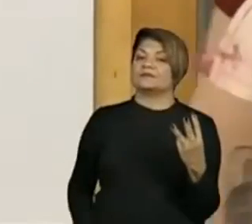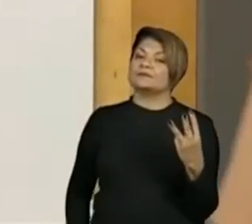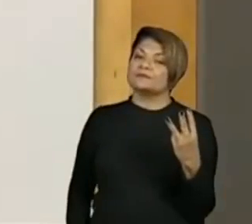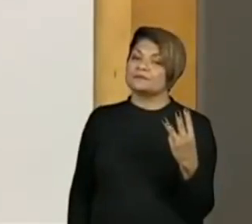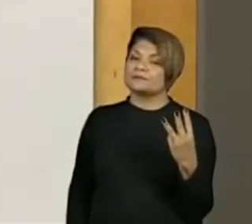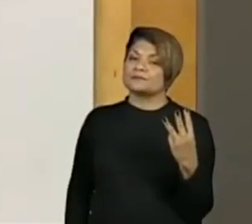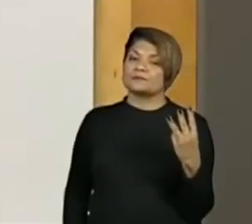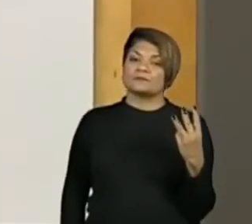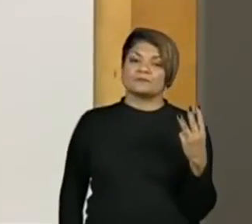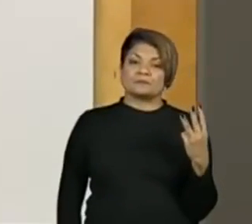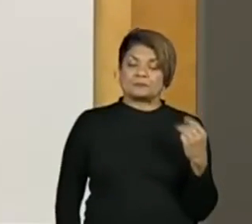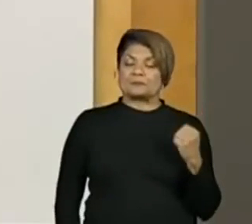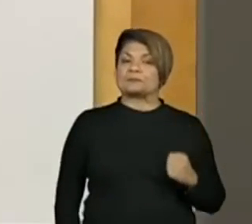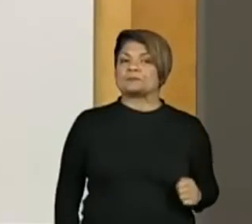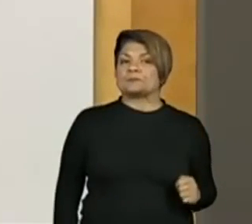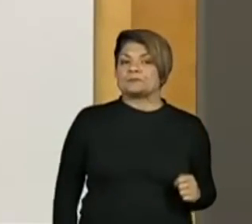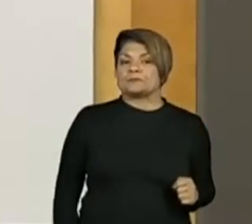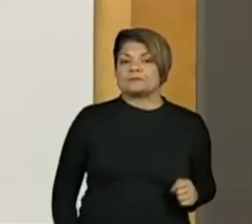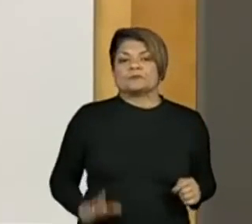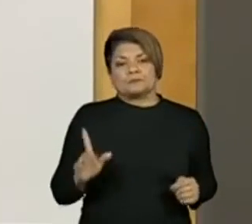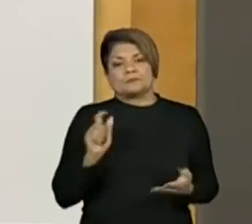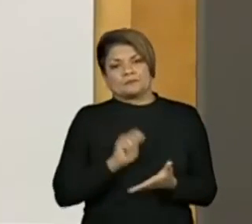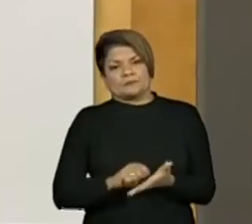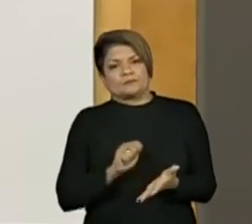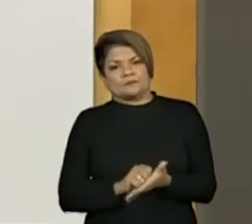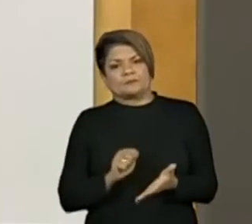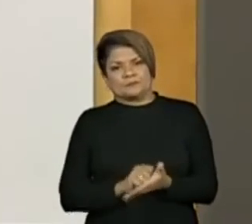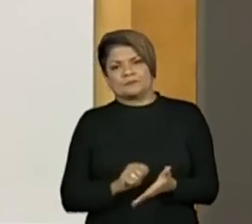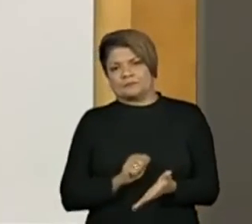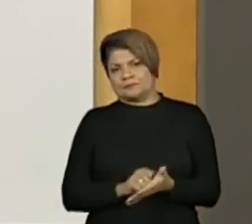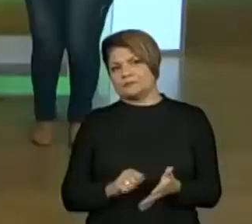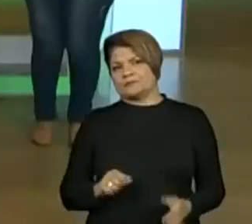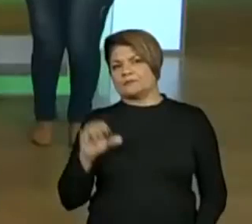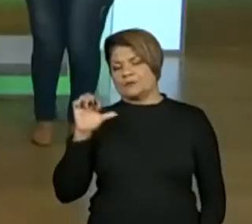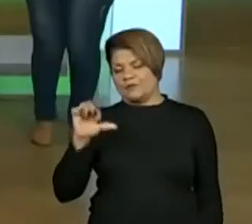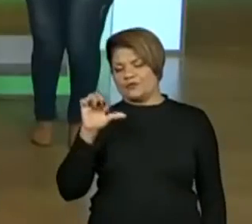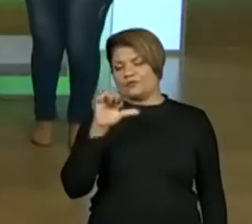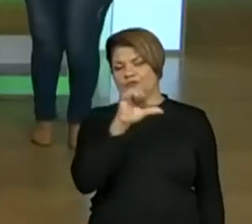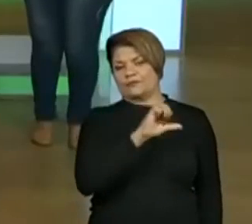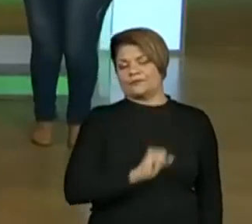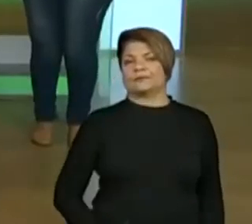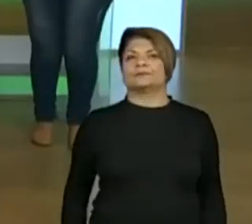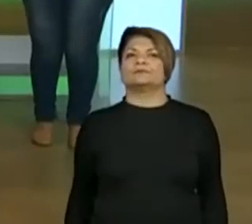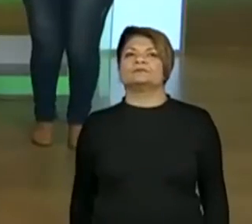999. Mas, da forma que está escrita aqui, convencional, aqui na tela,